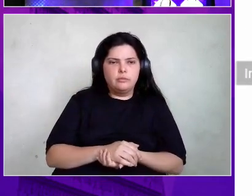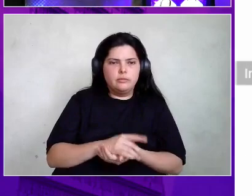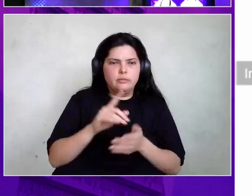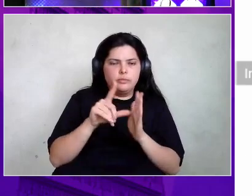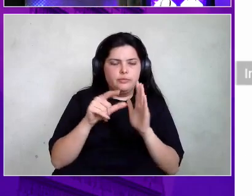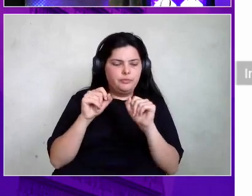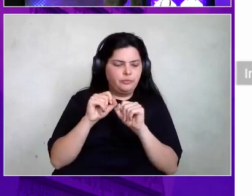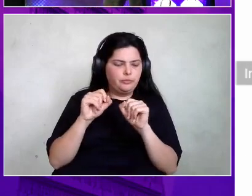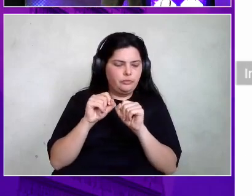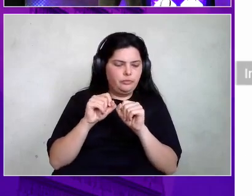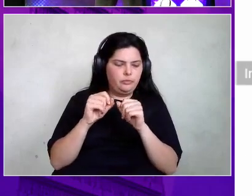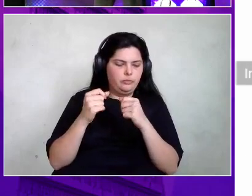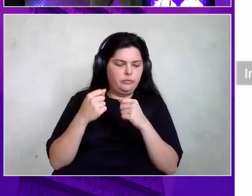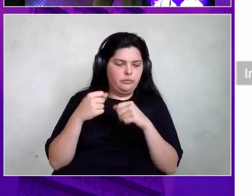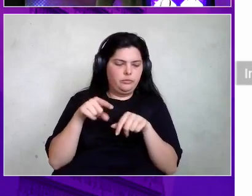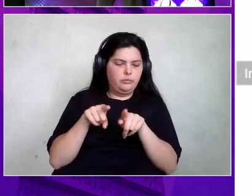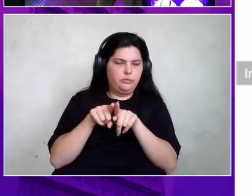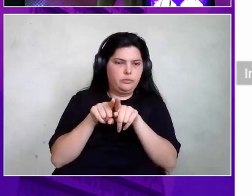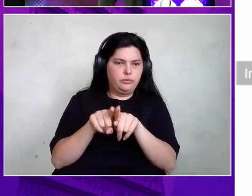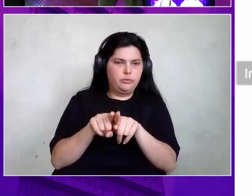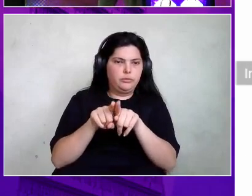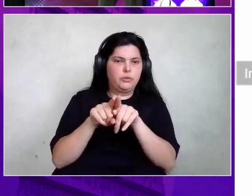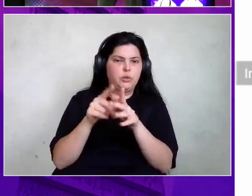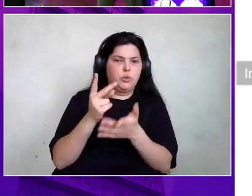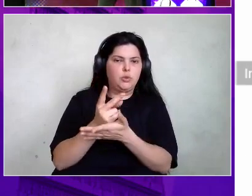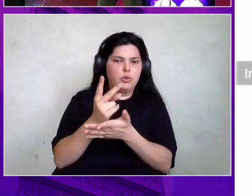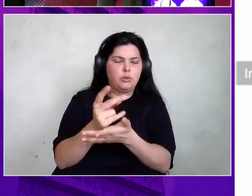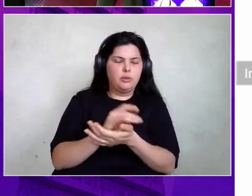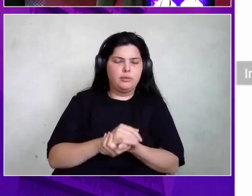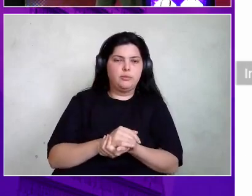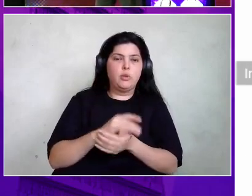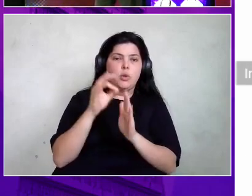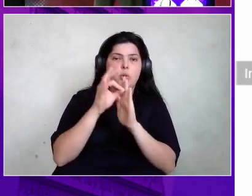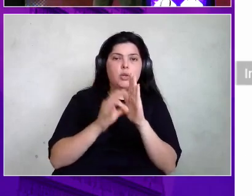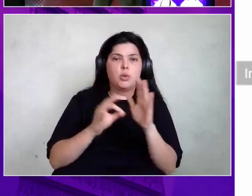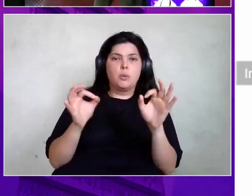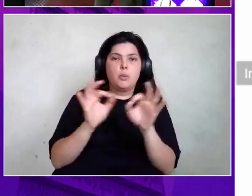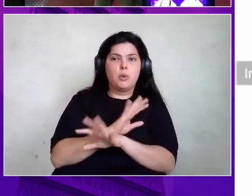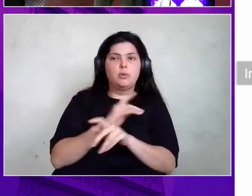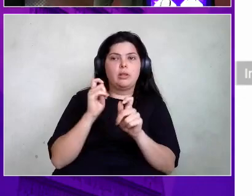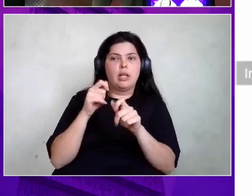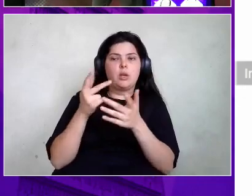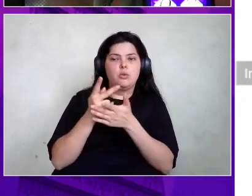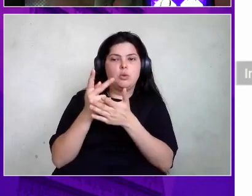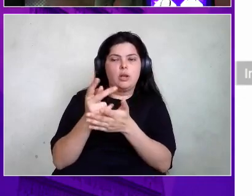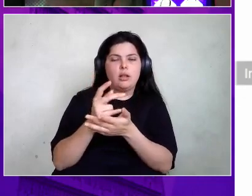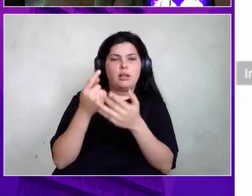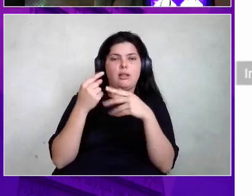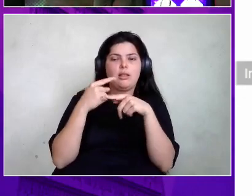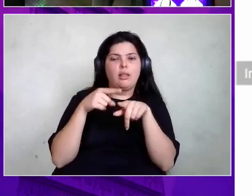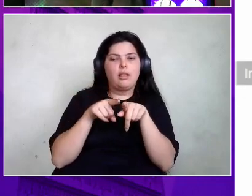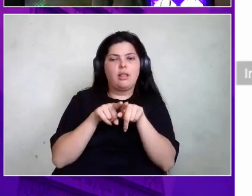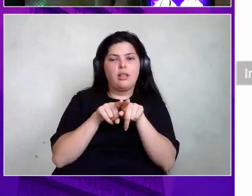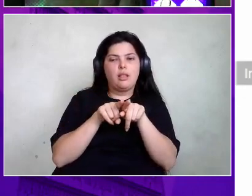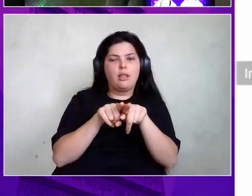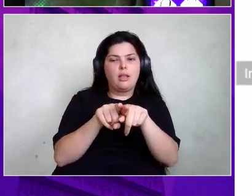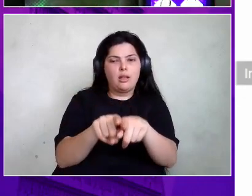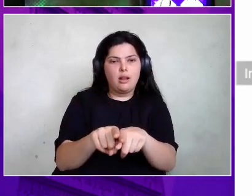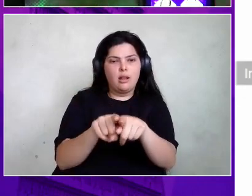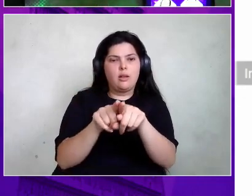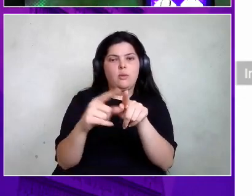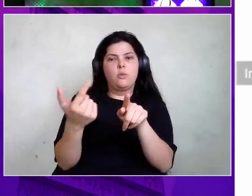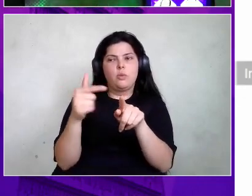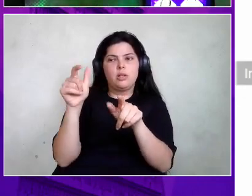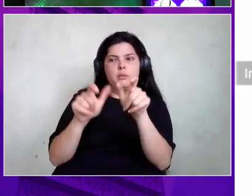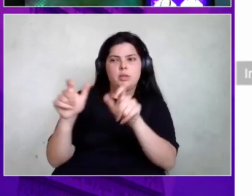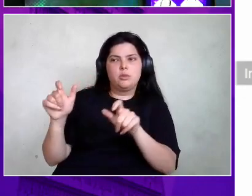vai entrar no estágio de integração contínua. O código dele está pronto, pode seguir. Então, ele vai integrar o código com o código de outras pessoas. Então, beleza. Então,